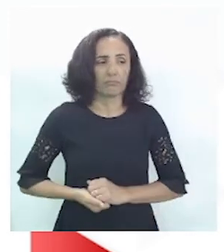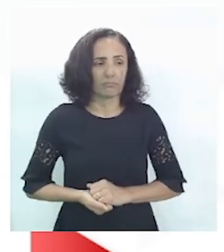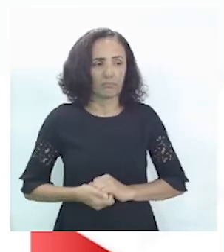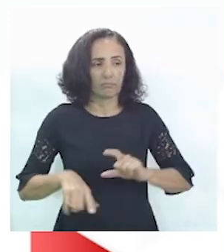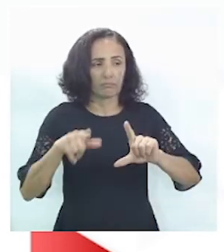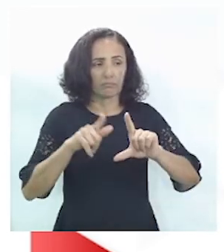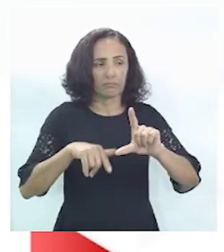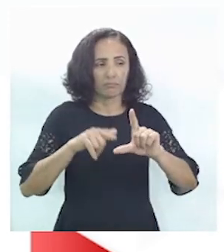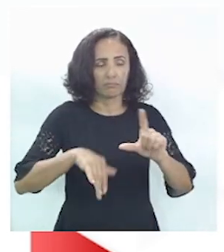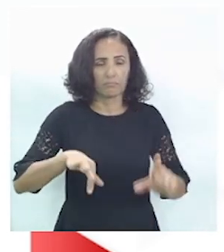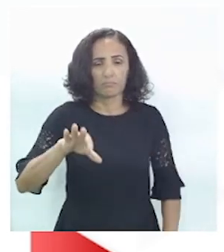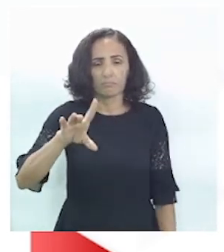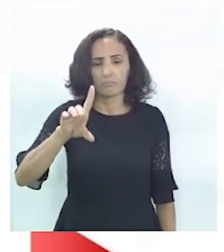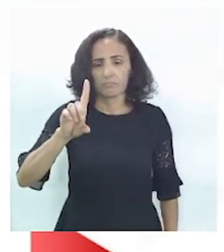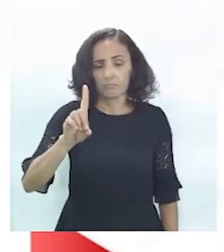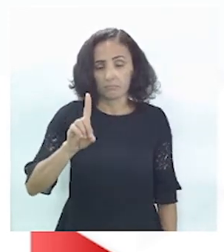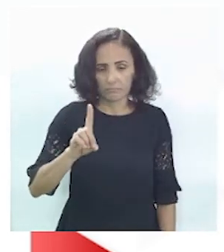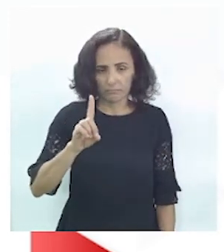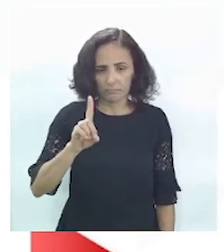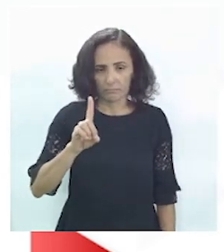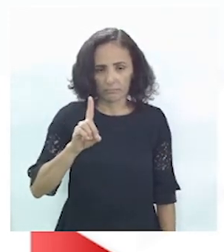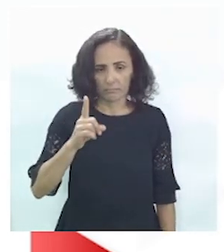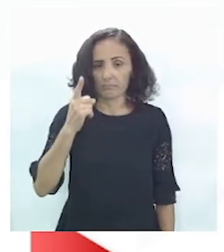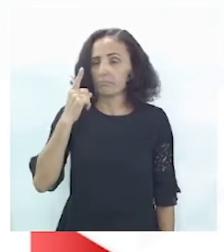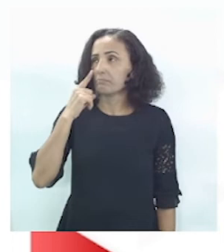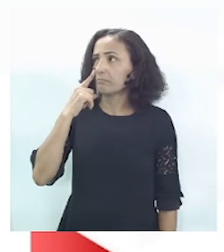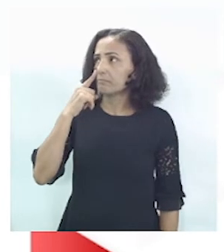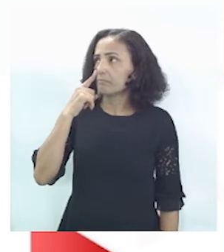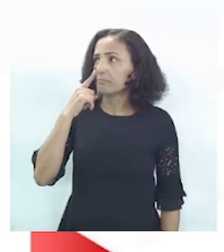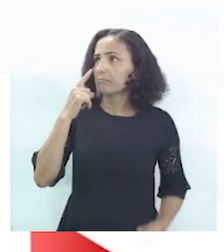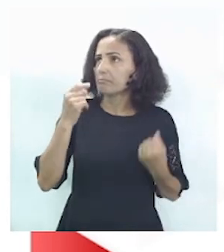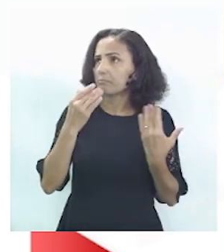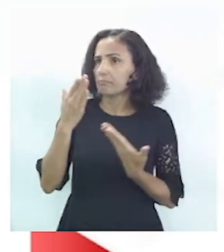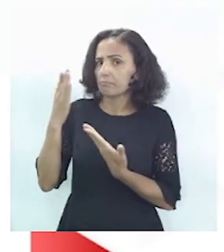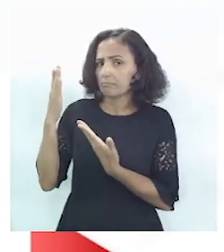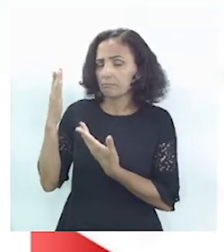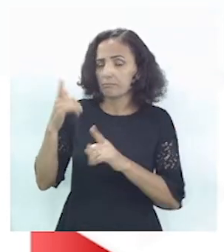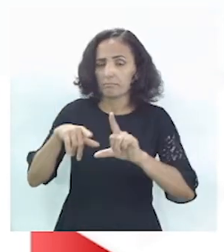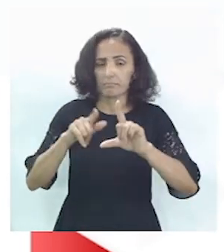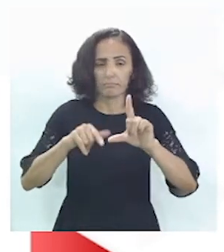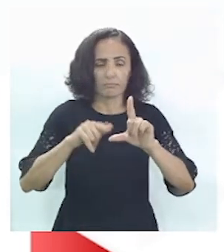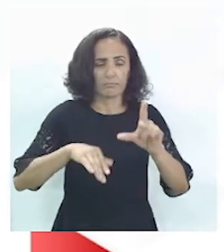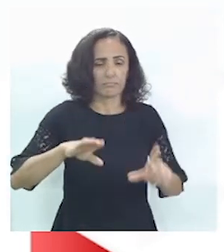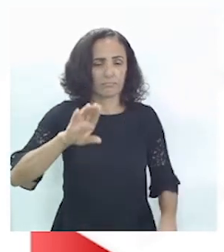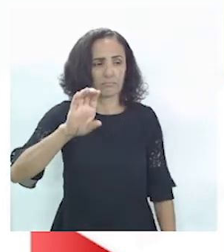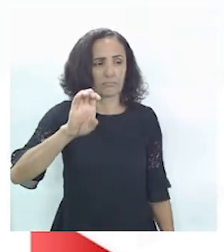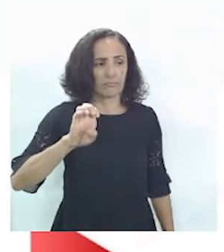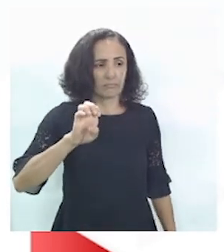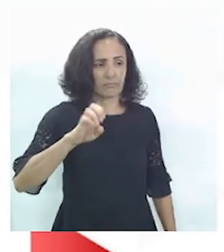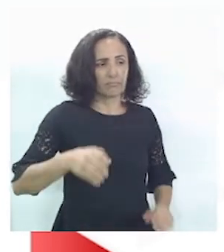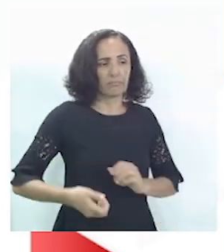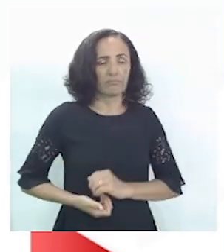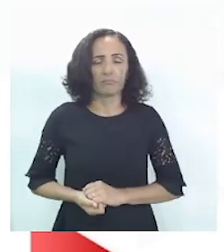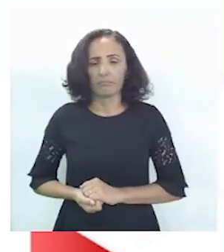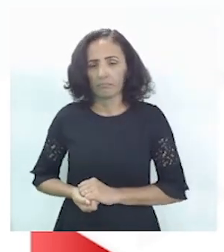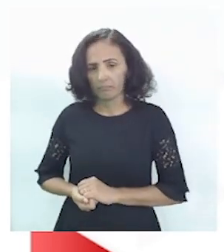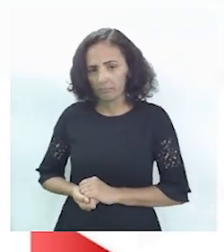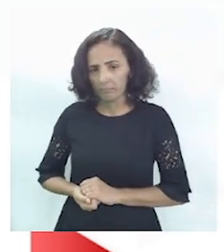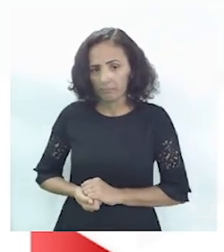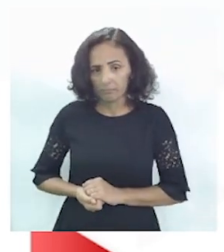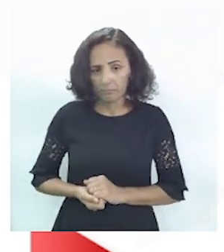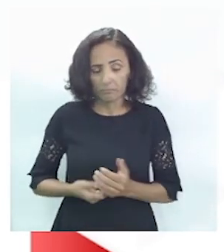letra D, a utilização de um elemento renovável, letra E, ao